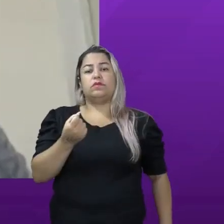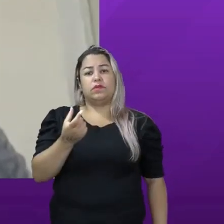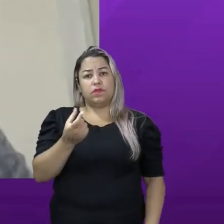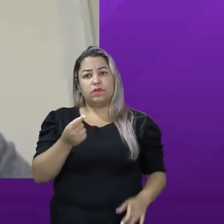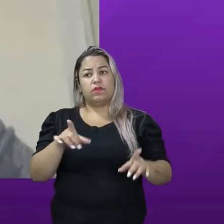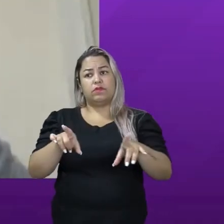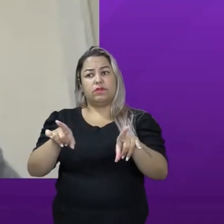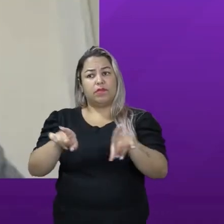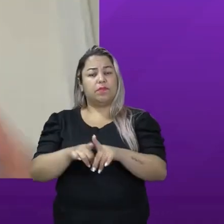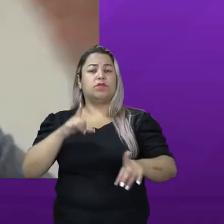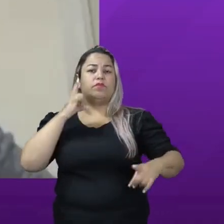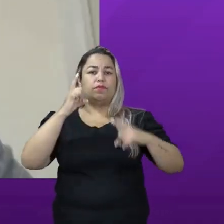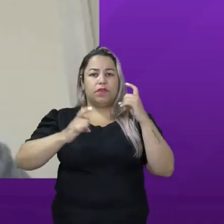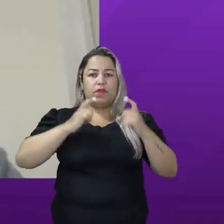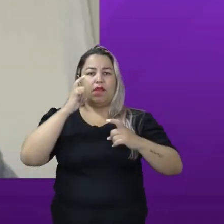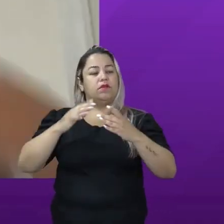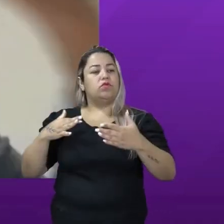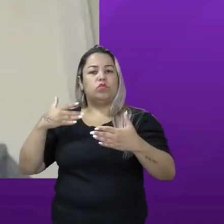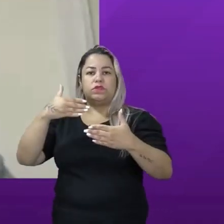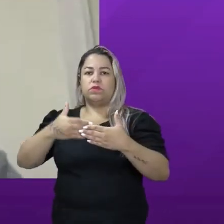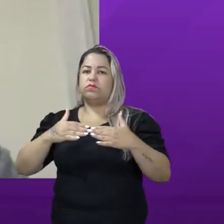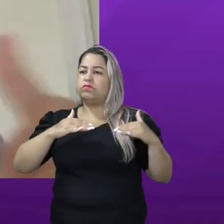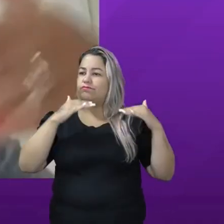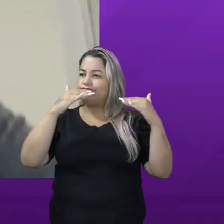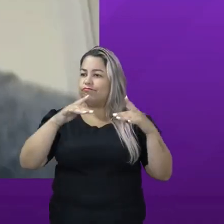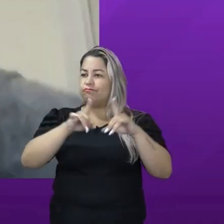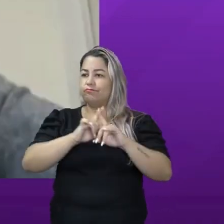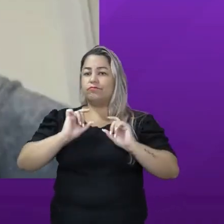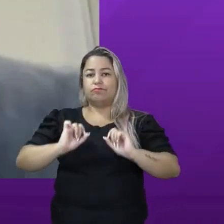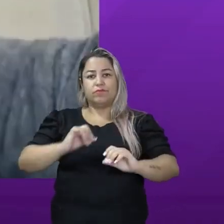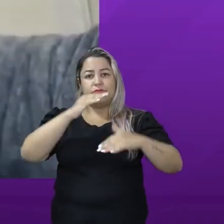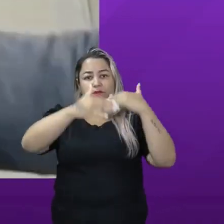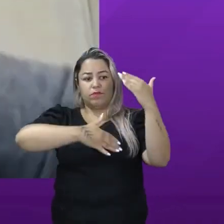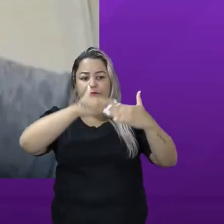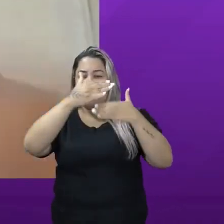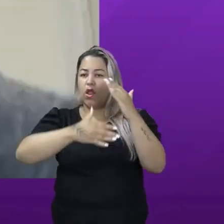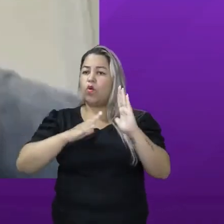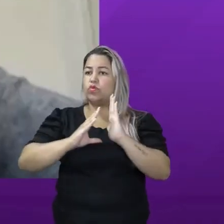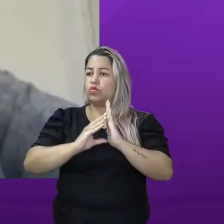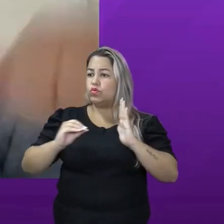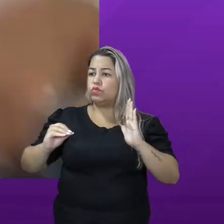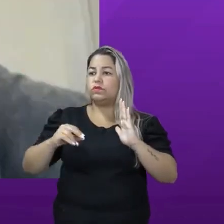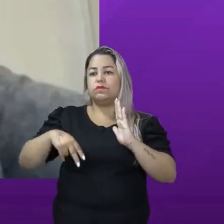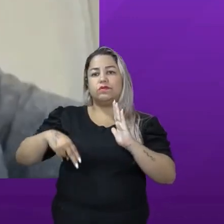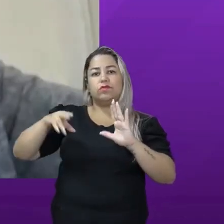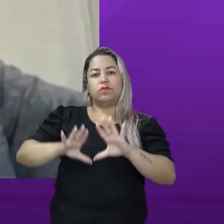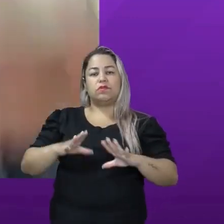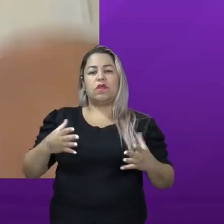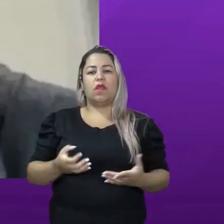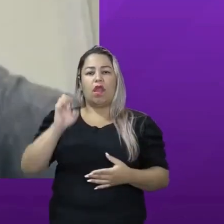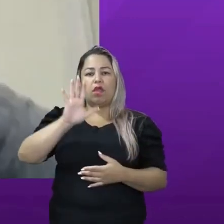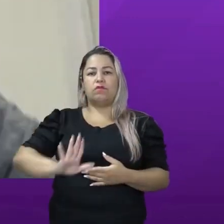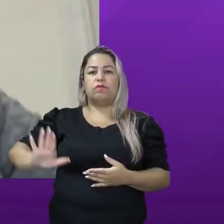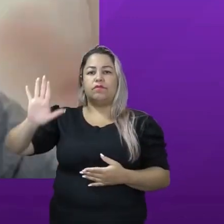pós-colonização, muito preocupados em atingir um patamar de desenvolvimento que mirava o modelo do norte global, das cidades europeias,